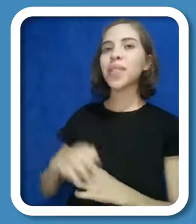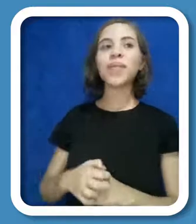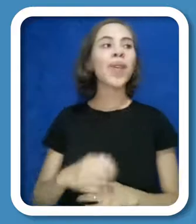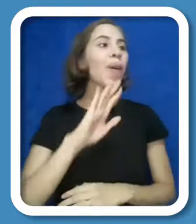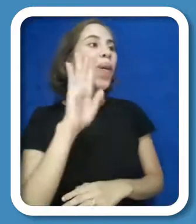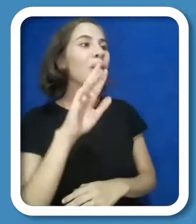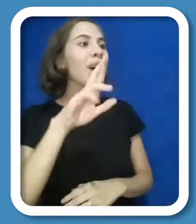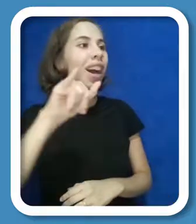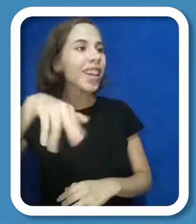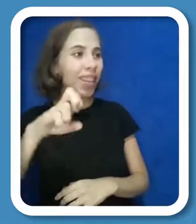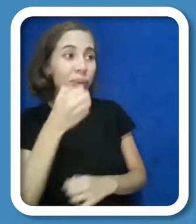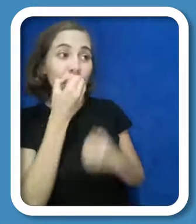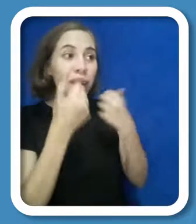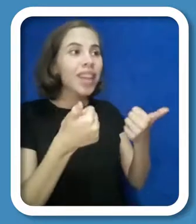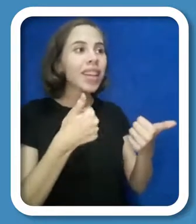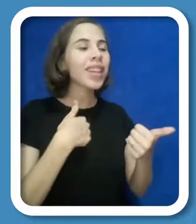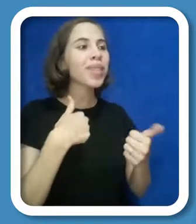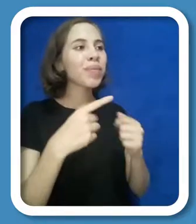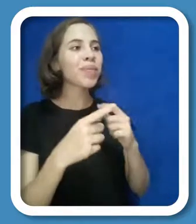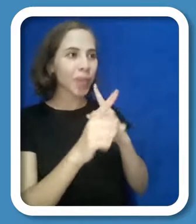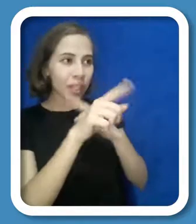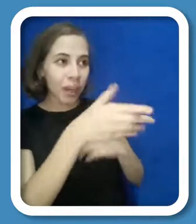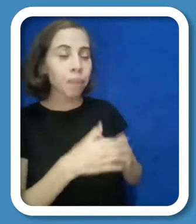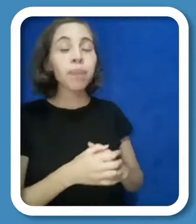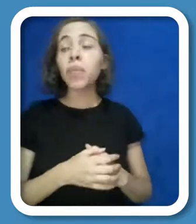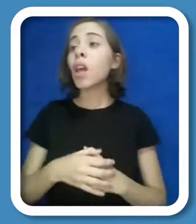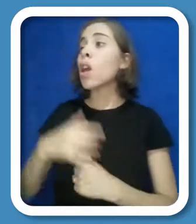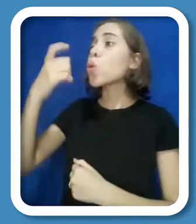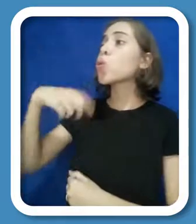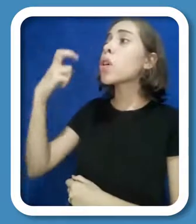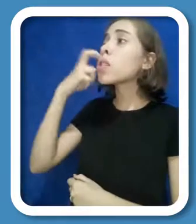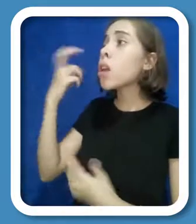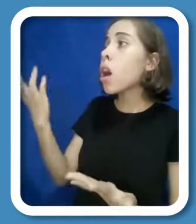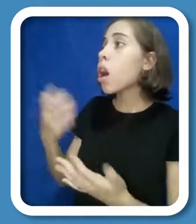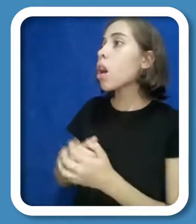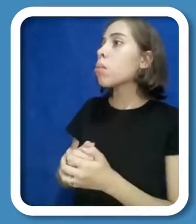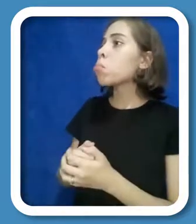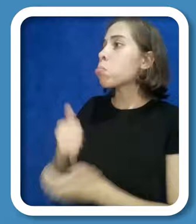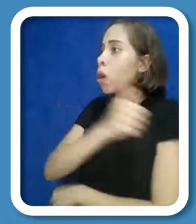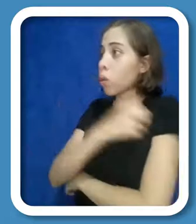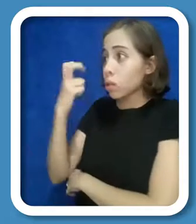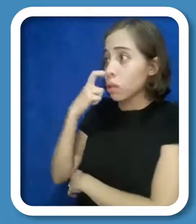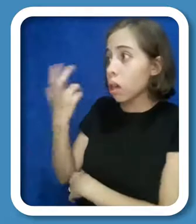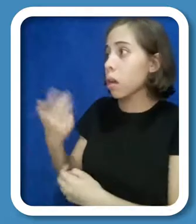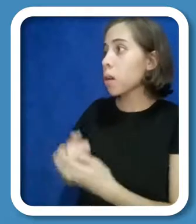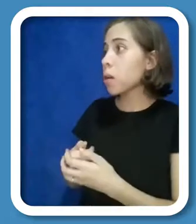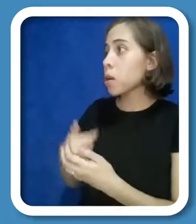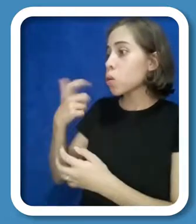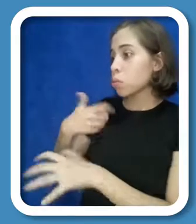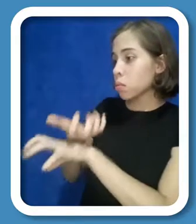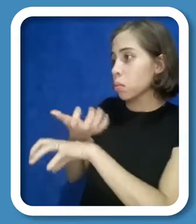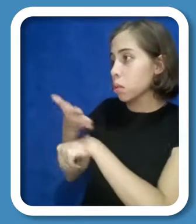tudo bem? Localizando você aqui, tudo professora, bem? Professora, então, eu sou deficiente visual, eu sou uma aluna cega aqui nessa